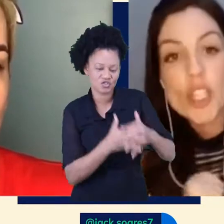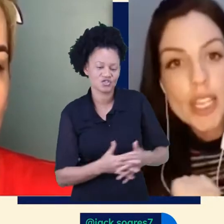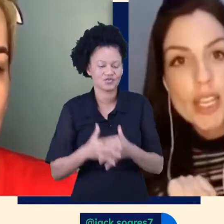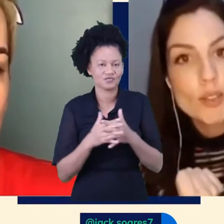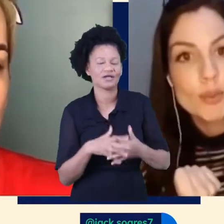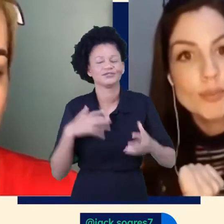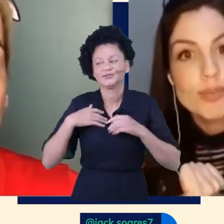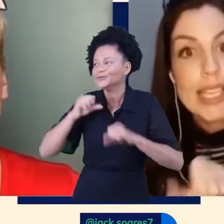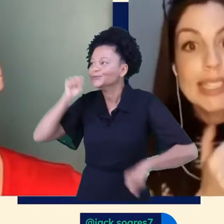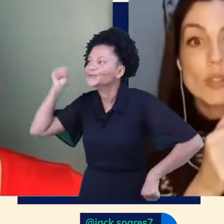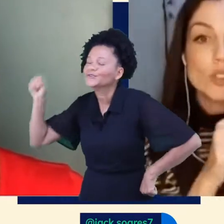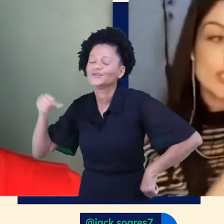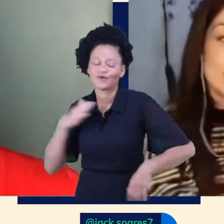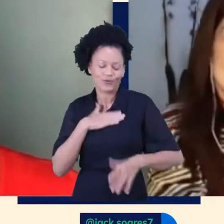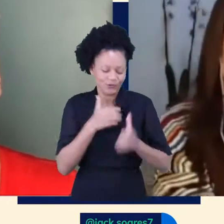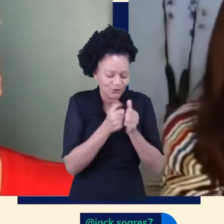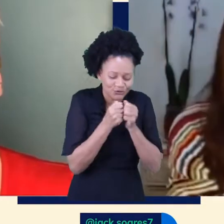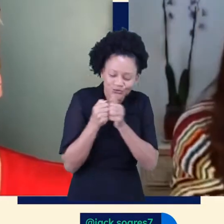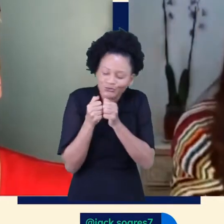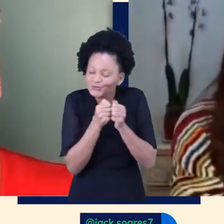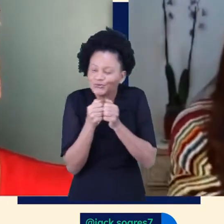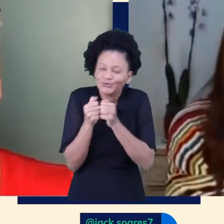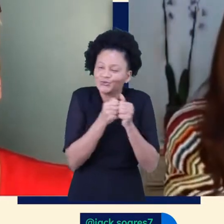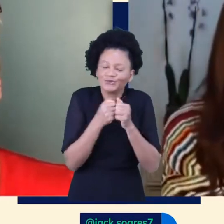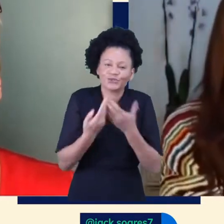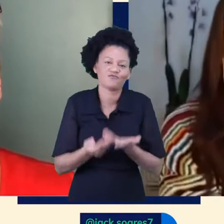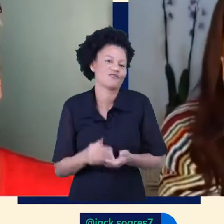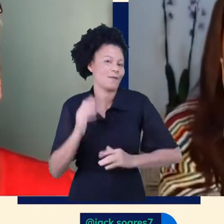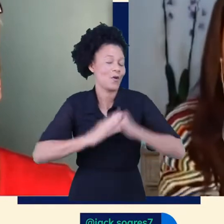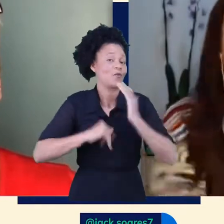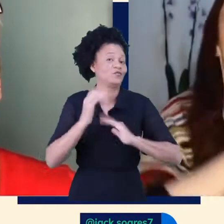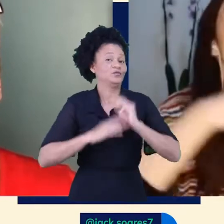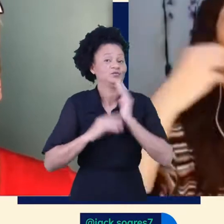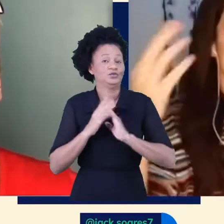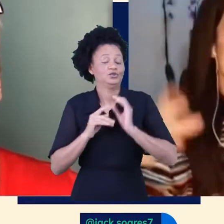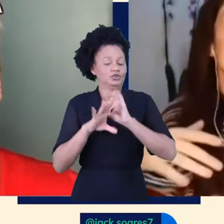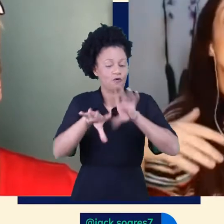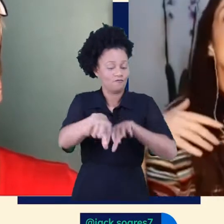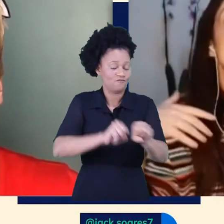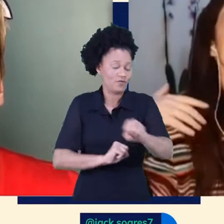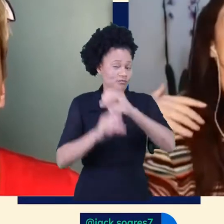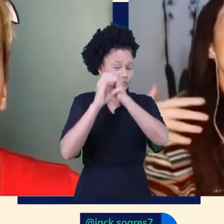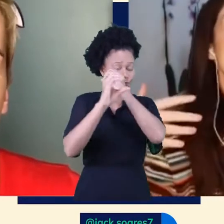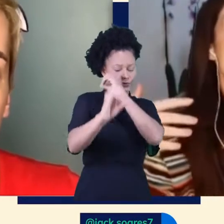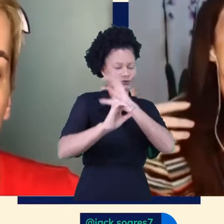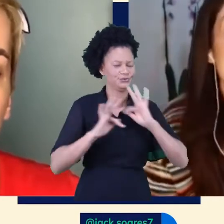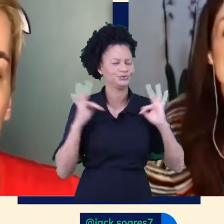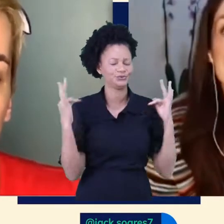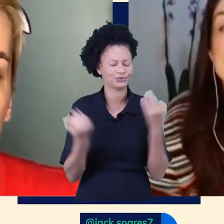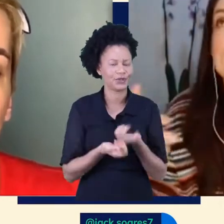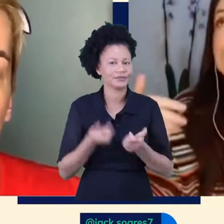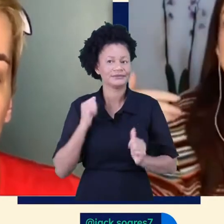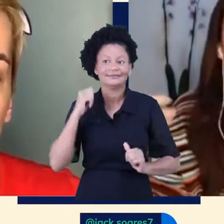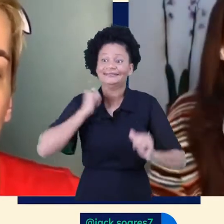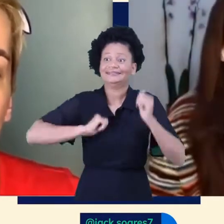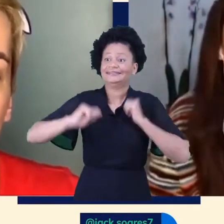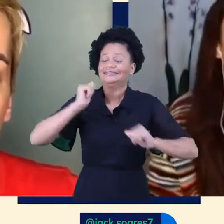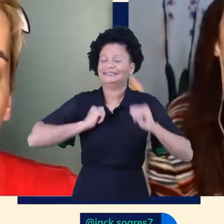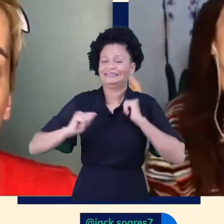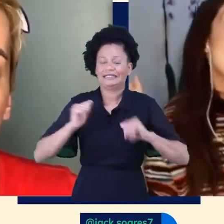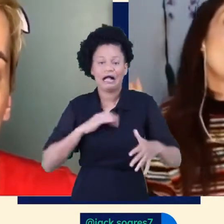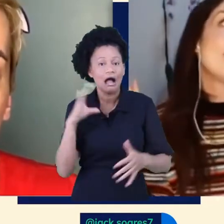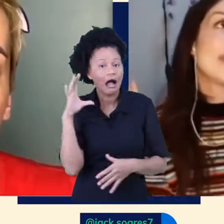ser engenheiro. Então, todas essas expectativas que a gente coloca, né? Logo, vai gostar de usar azul,